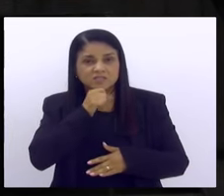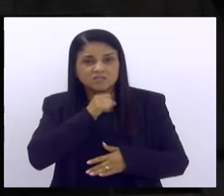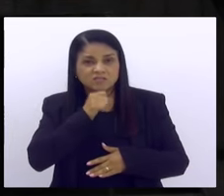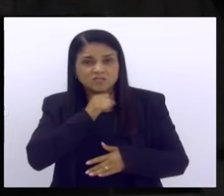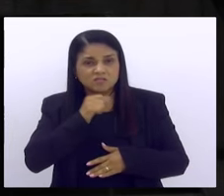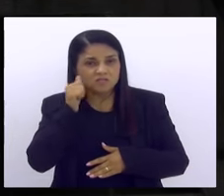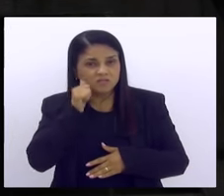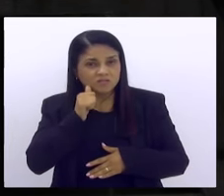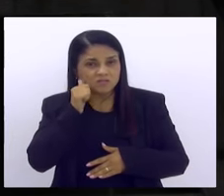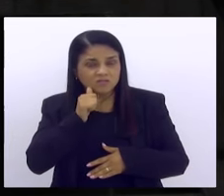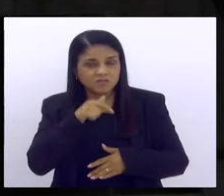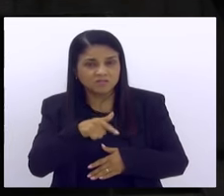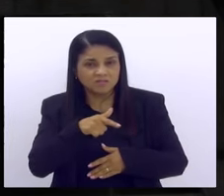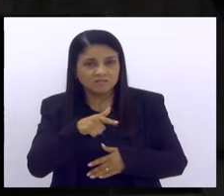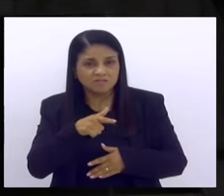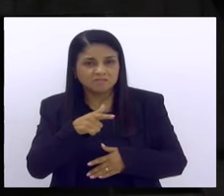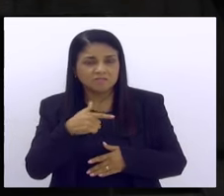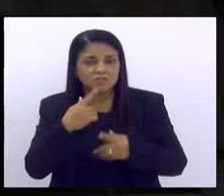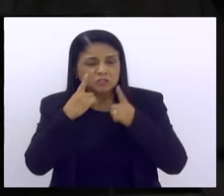definhando dentro do carro,